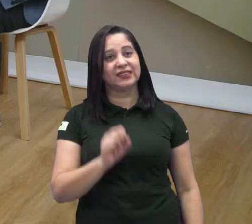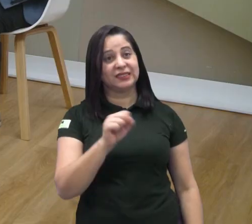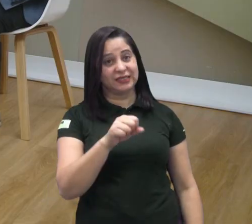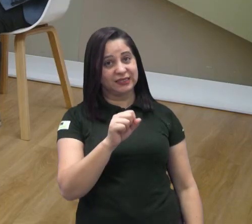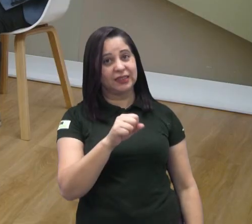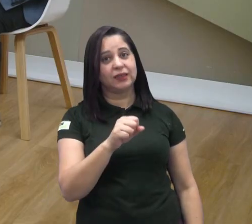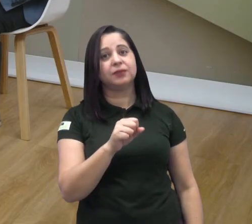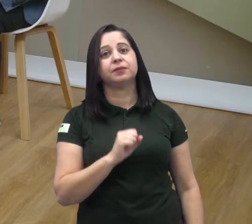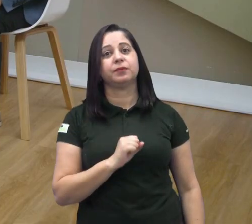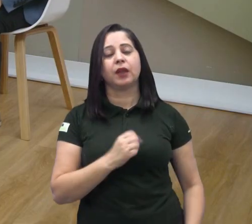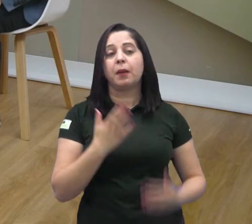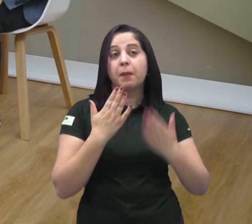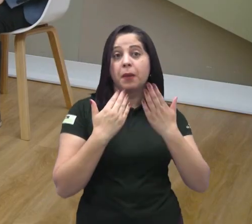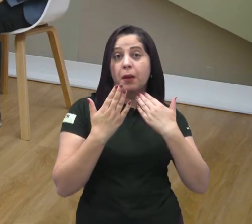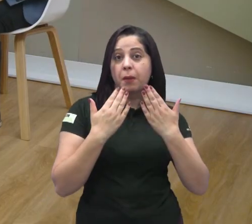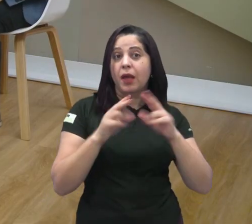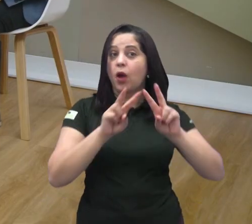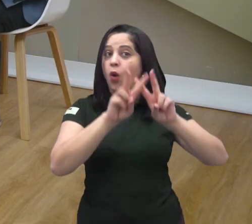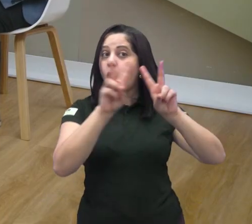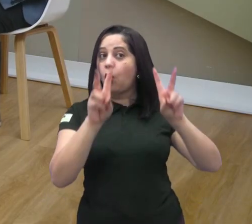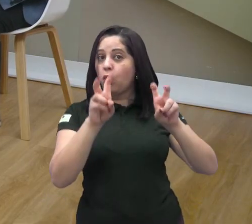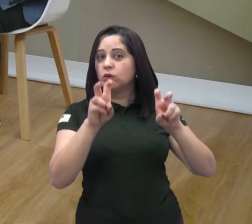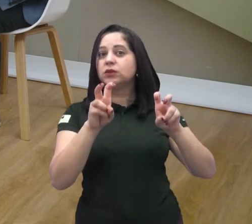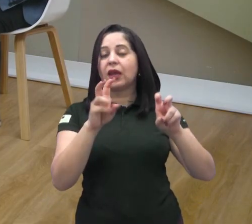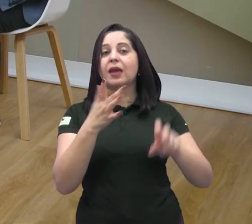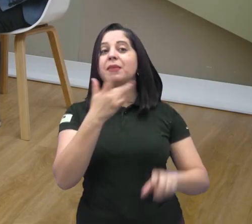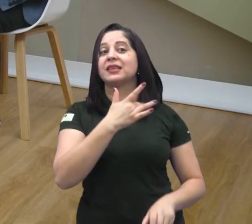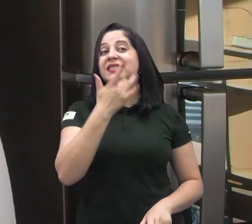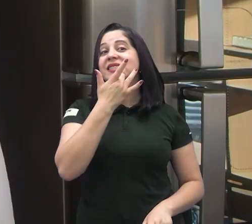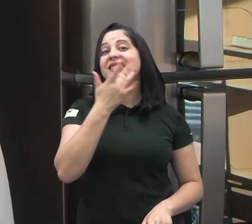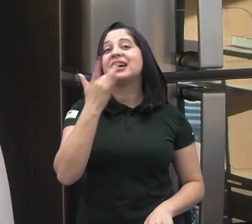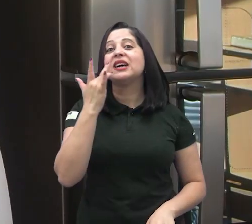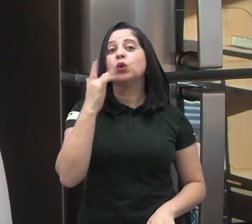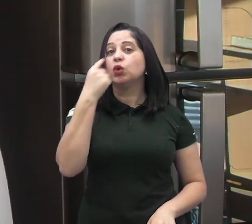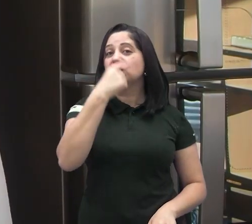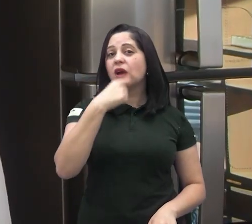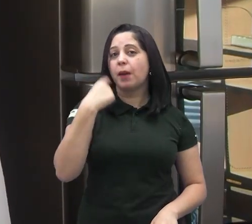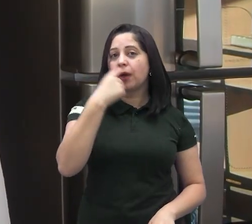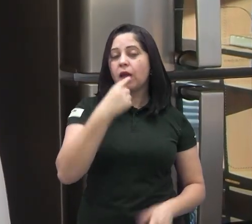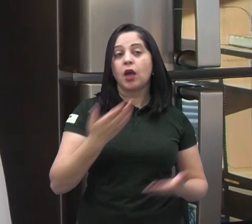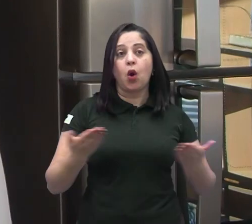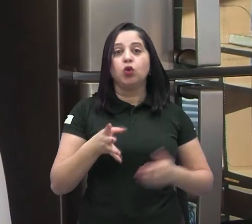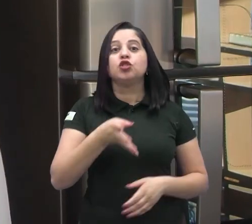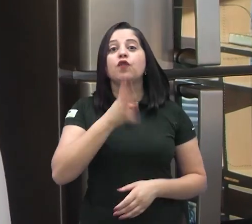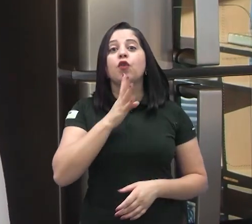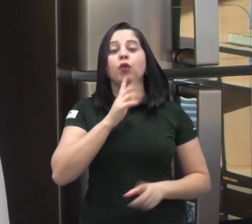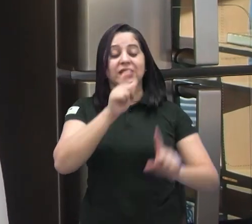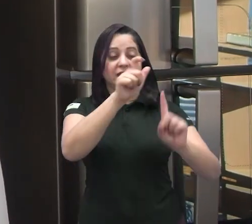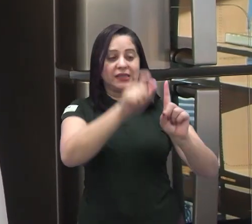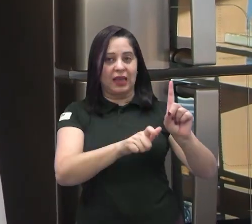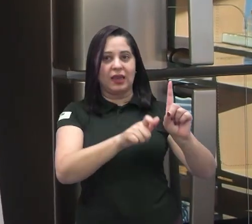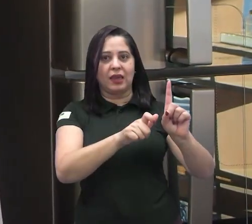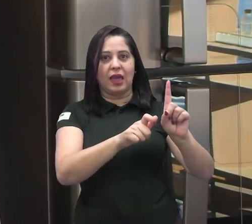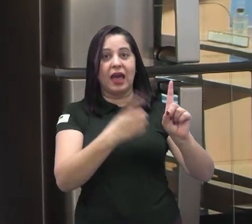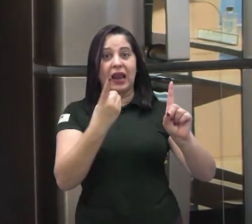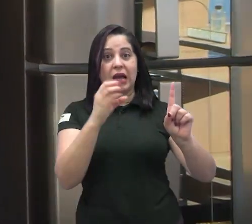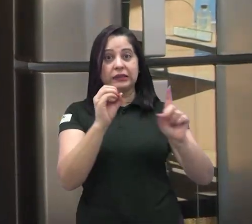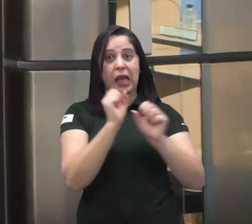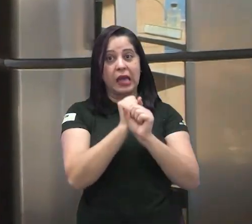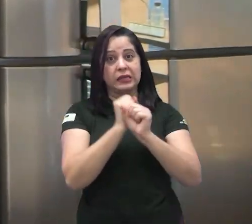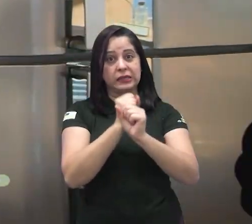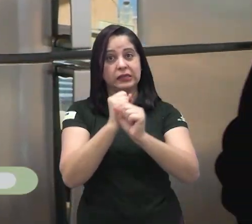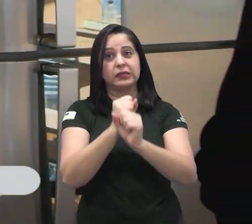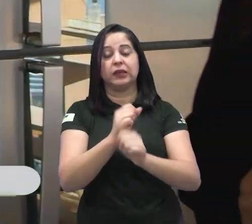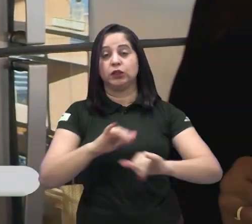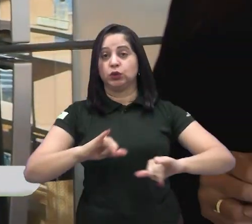Oi, pessoal de casa, oi, pessoal do estúdio, tudo bem? Vocês estão batendo um papo aí no estúdio falando um pouco sobre a saúde bucal e a gente veio conhecer a Fernanda, que sofre